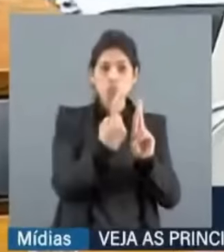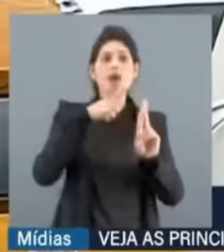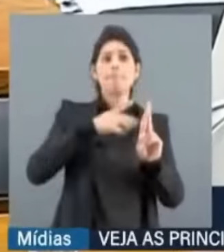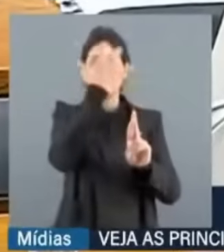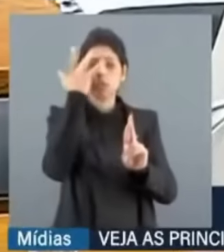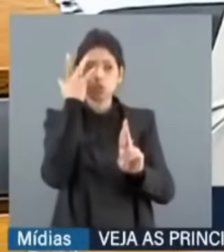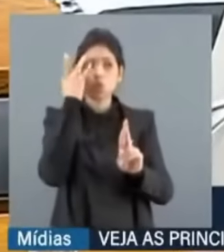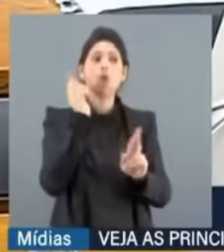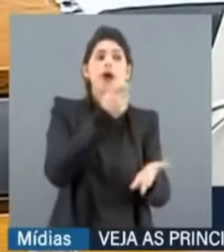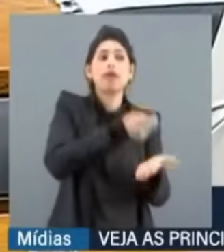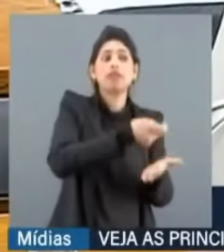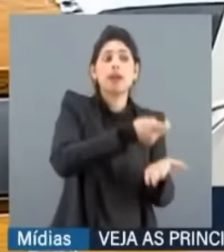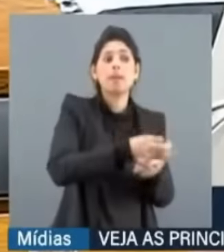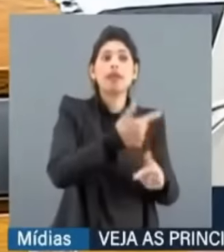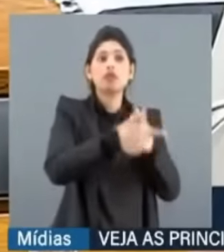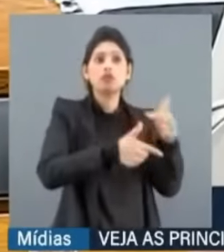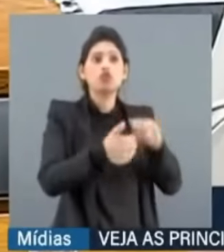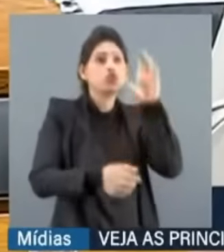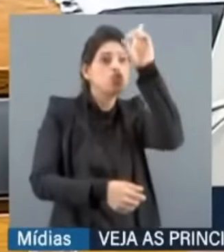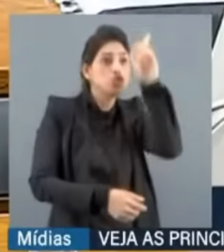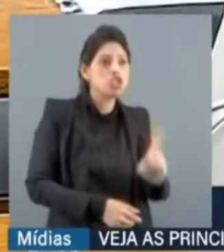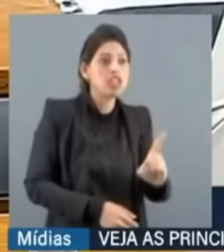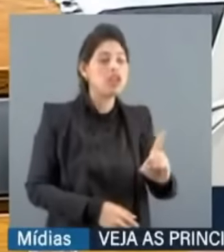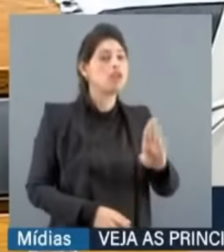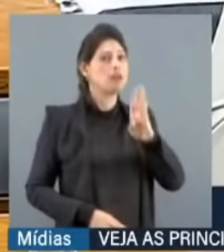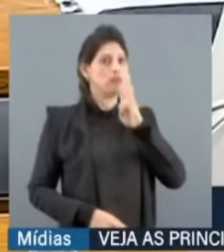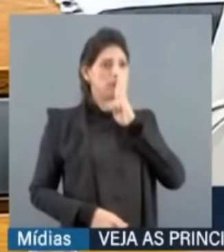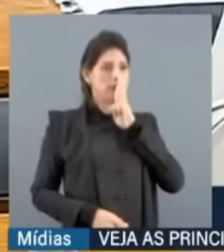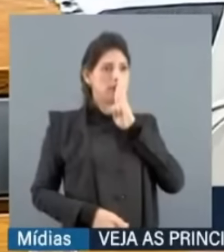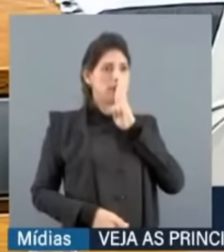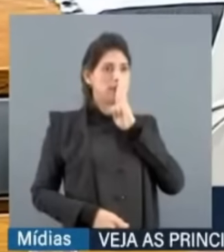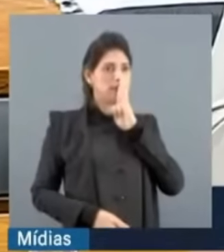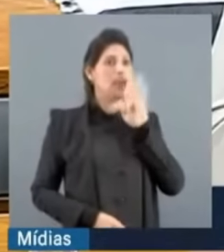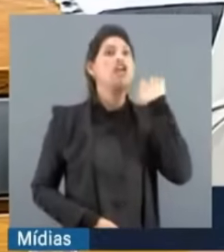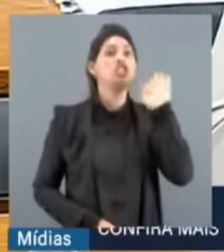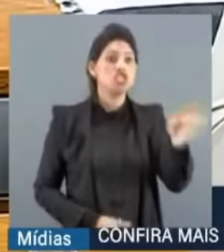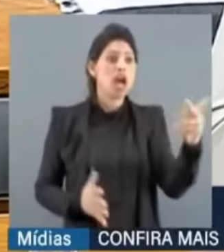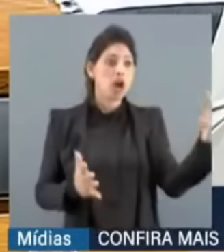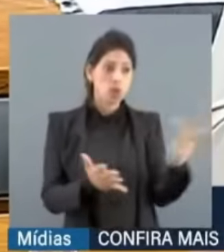ficou causando tanto que daí a deputada Erika Hilton do